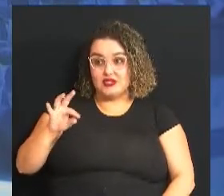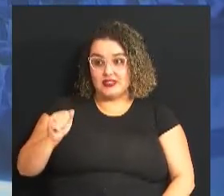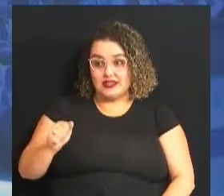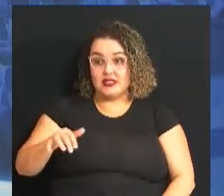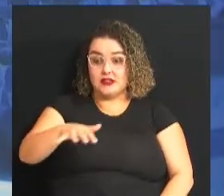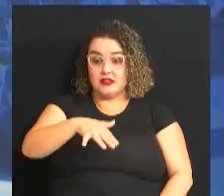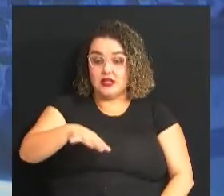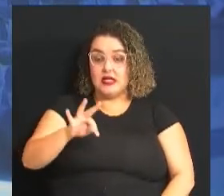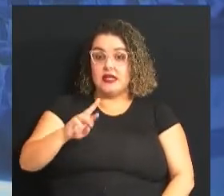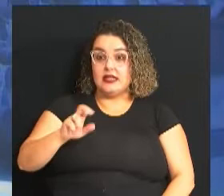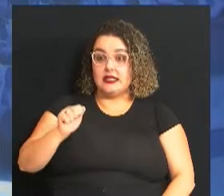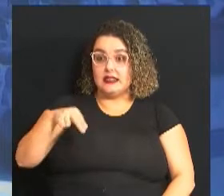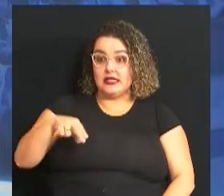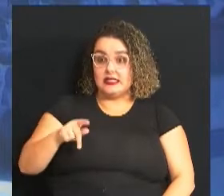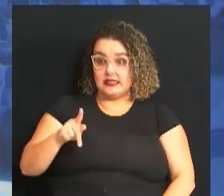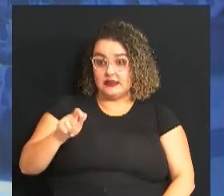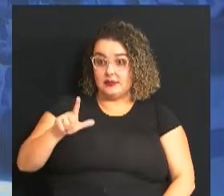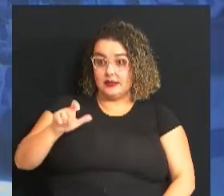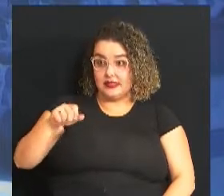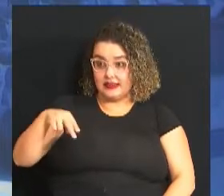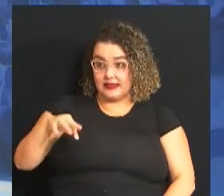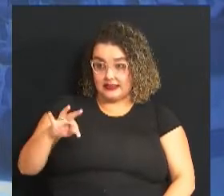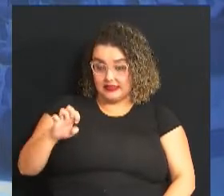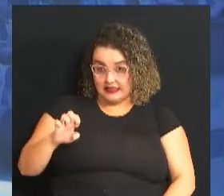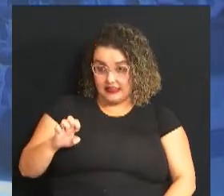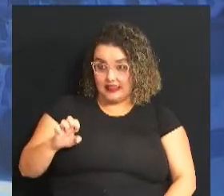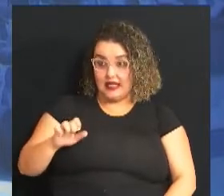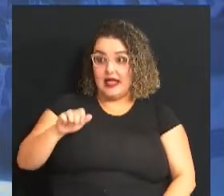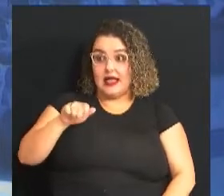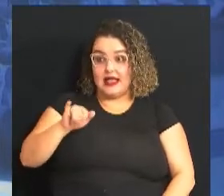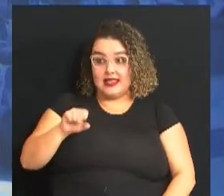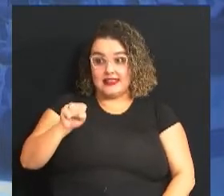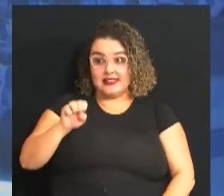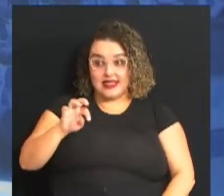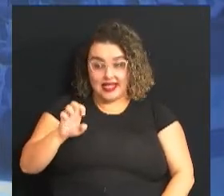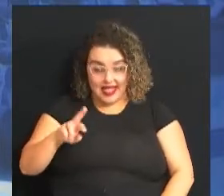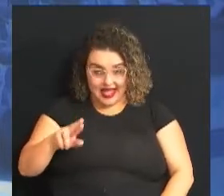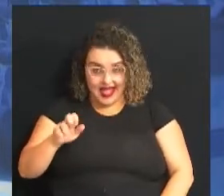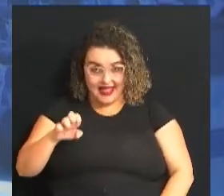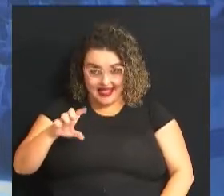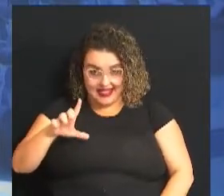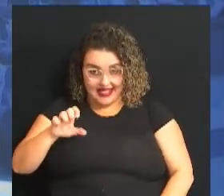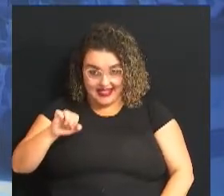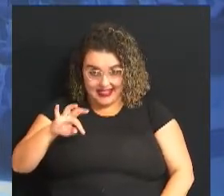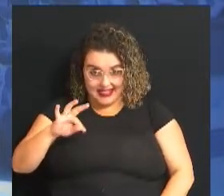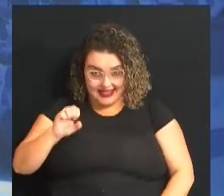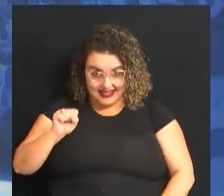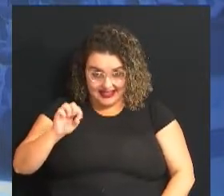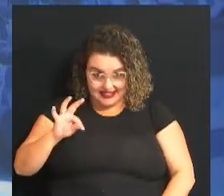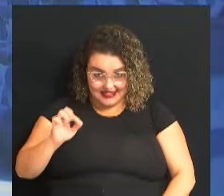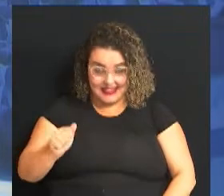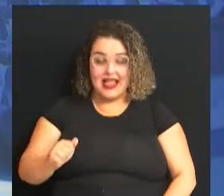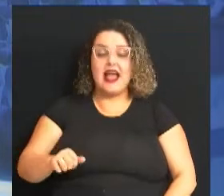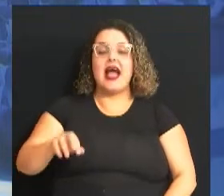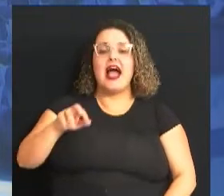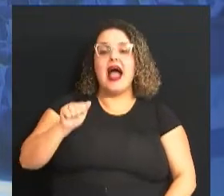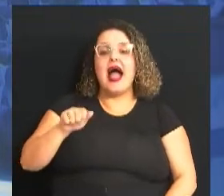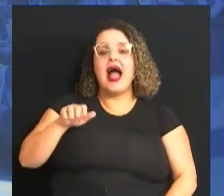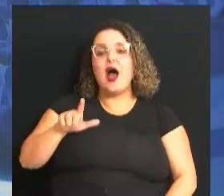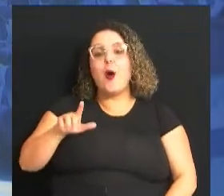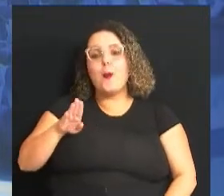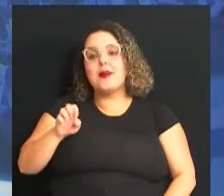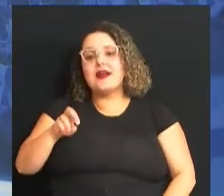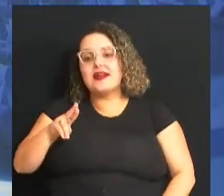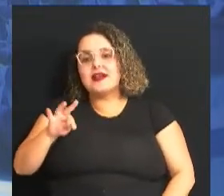Hospital Israelita Albert Einstein. Parou tudo nessa tarde só para tirar as nossas dúvidas, por isso, muito